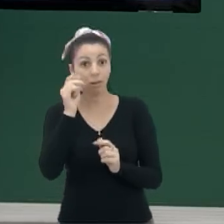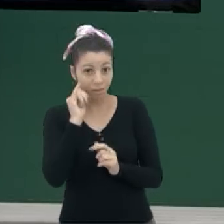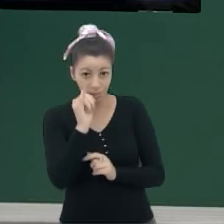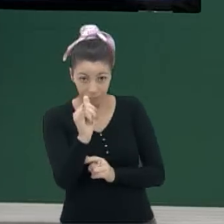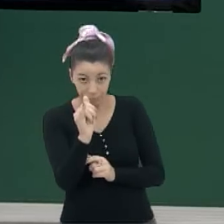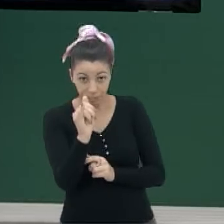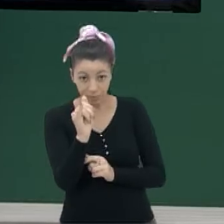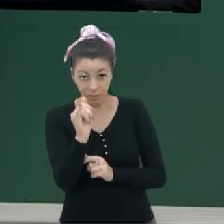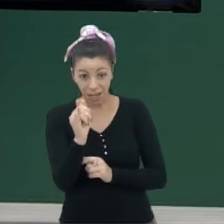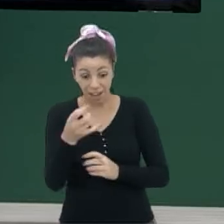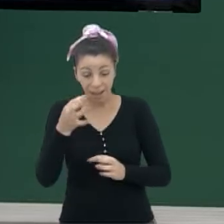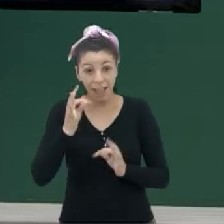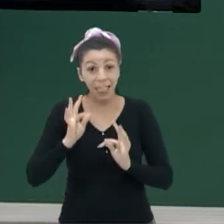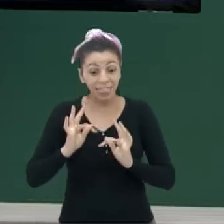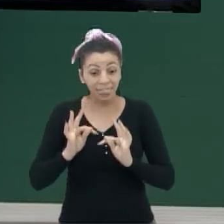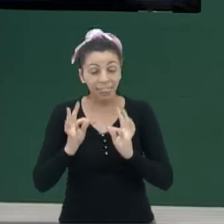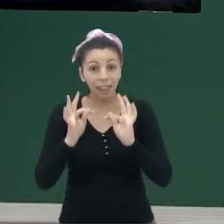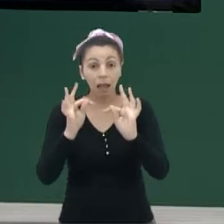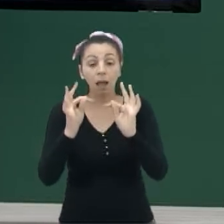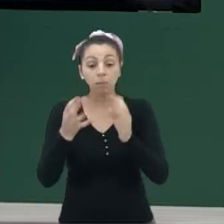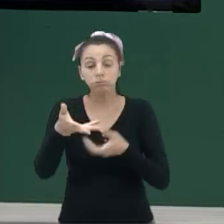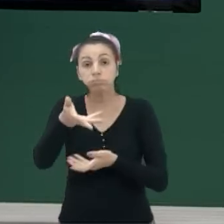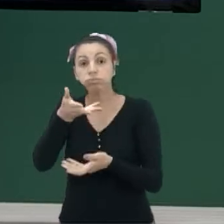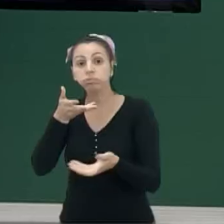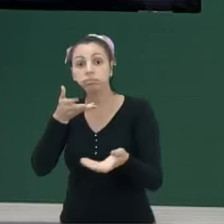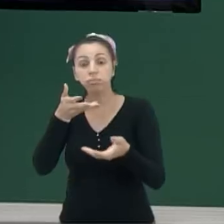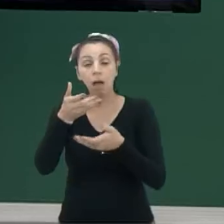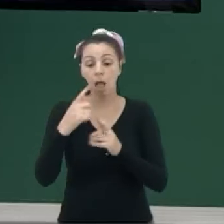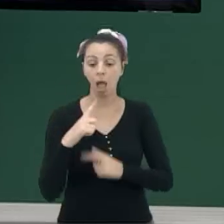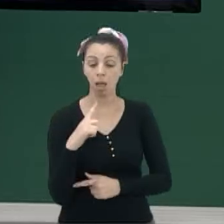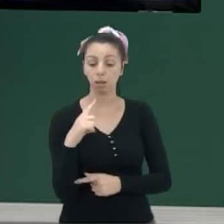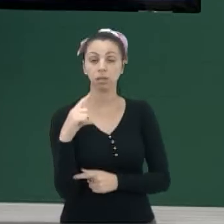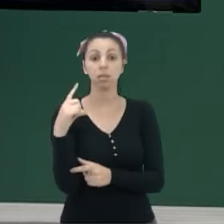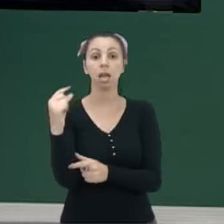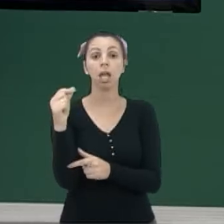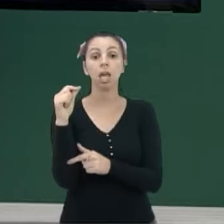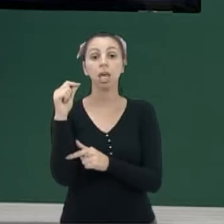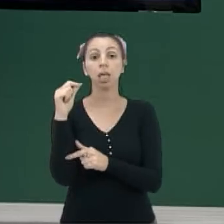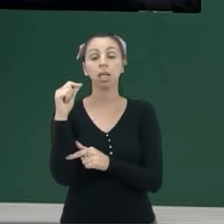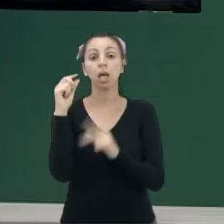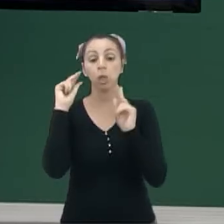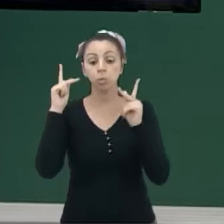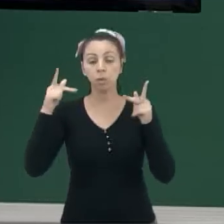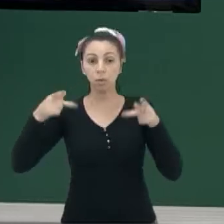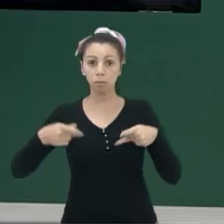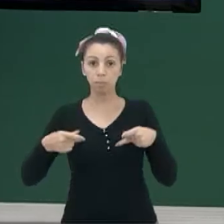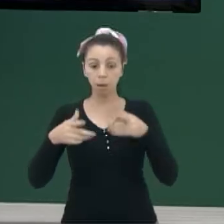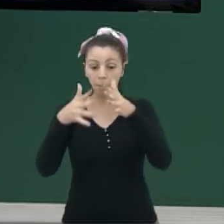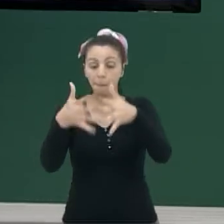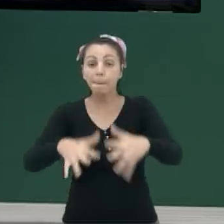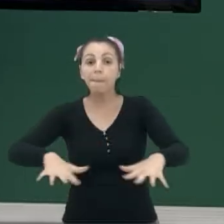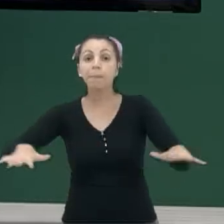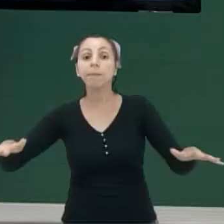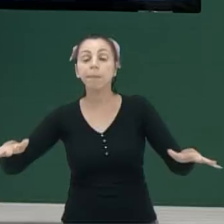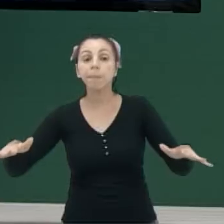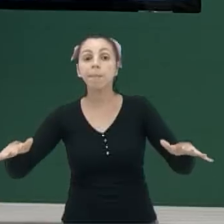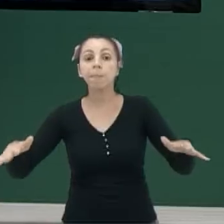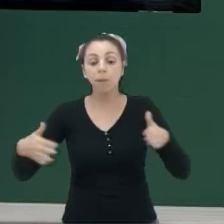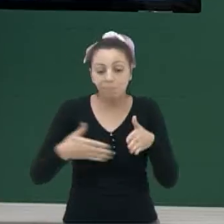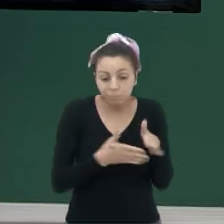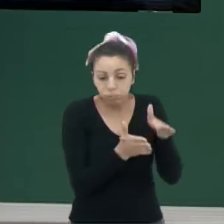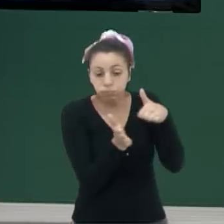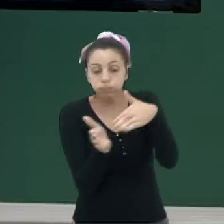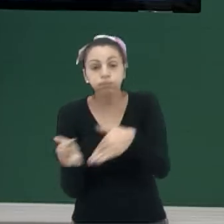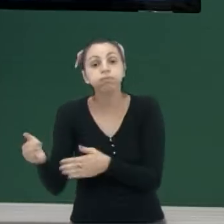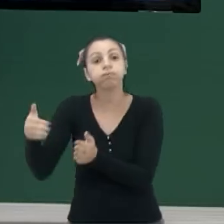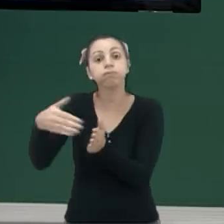recursos técnicos, eles possibilitaram em muito essa saída do homem para o mar. Ele ajudou no traçar de novas